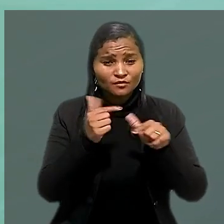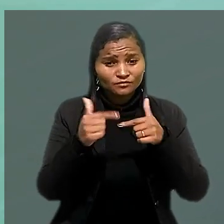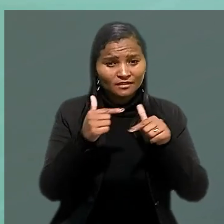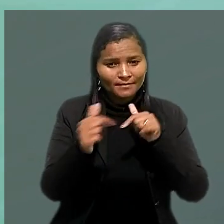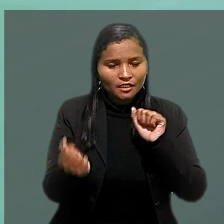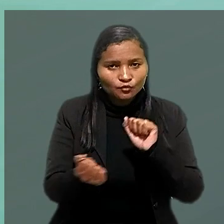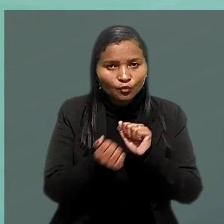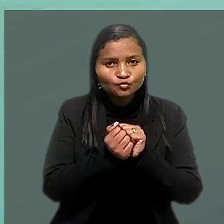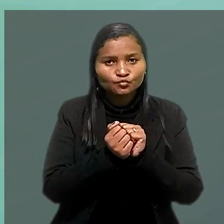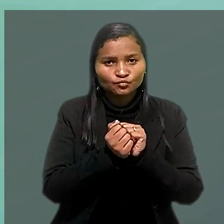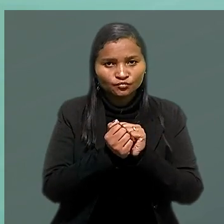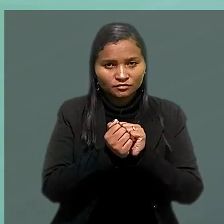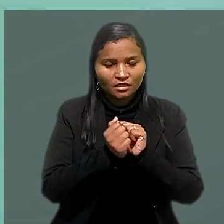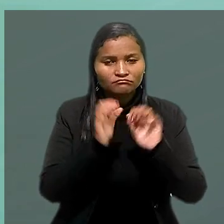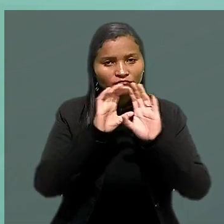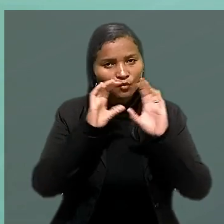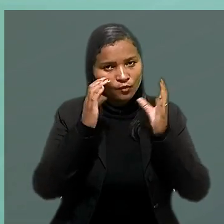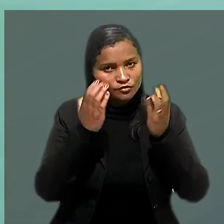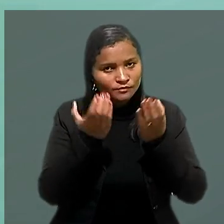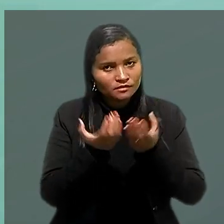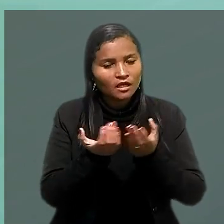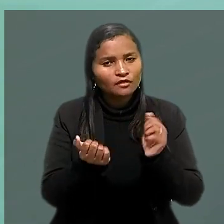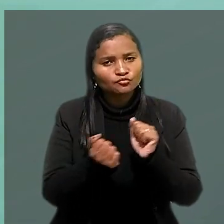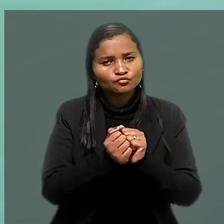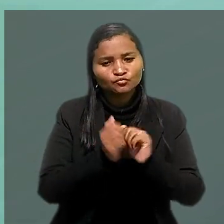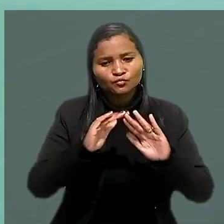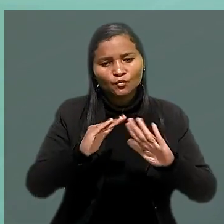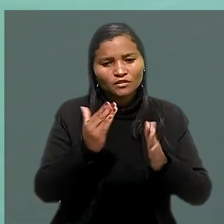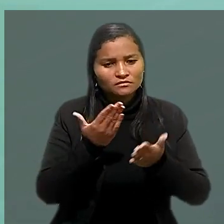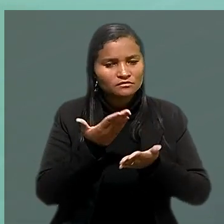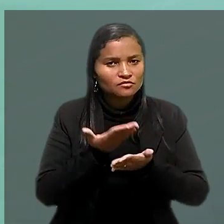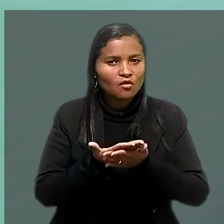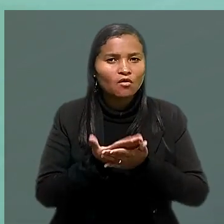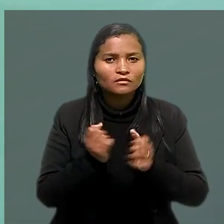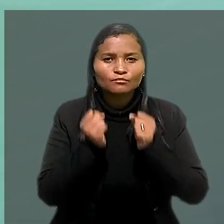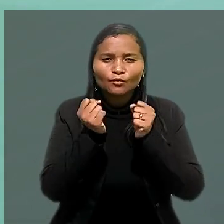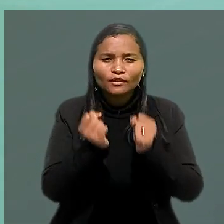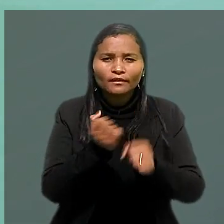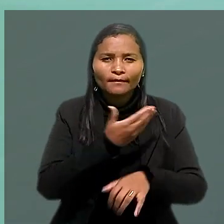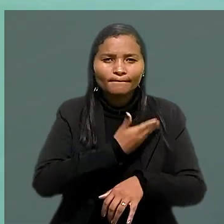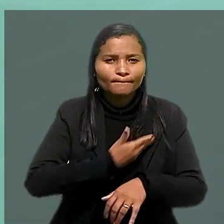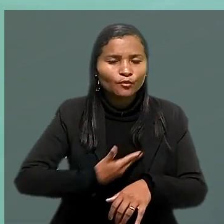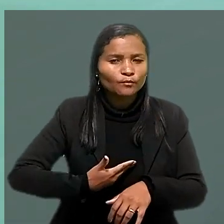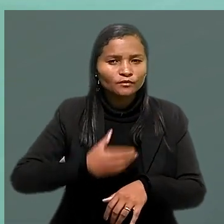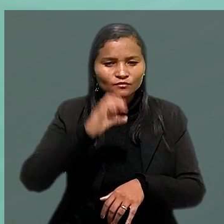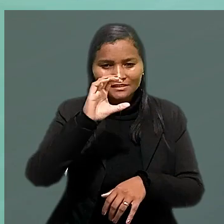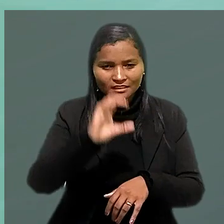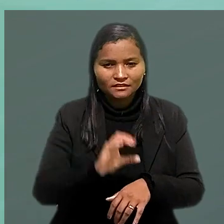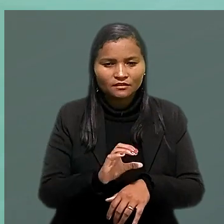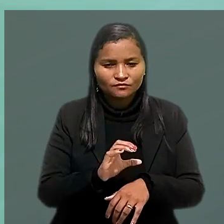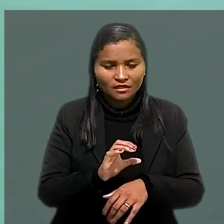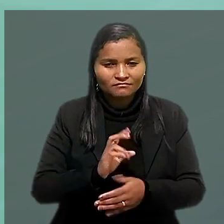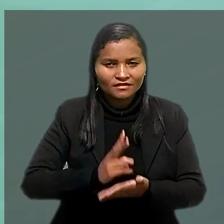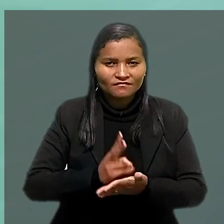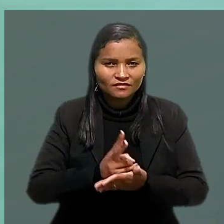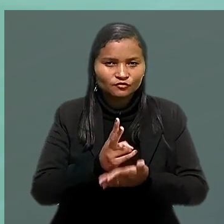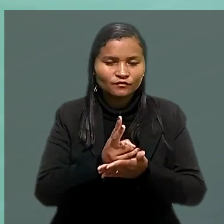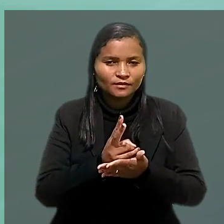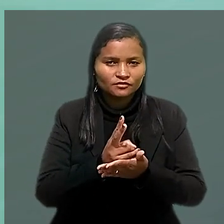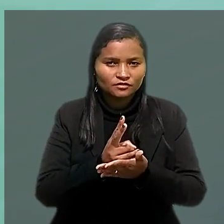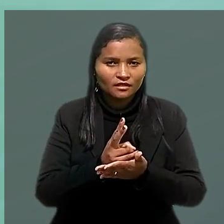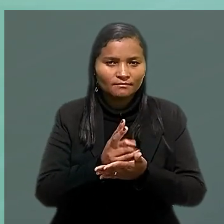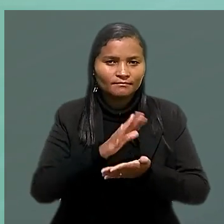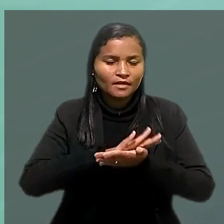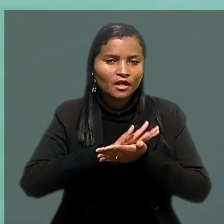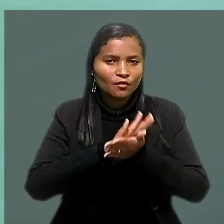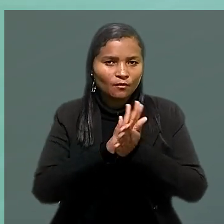um trabalho conjunto com as comunidades, com as escolas, poder público, os cidadãos,